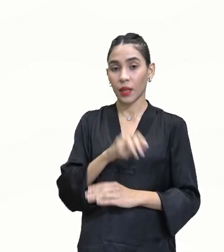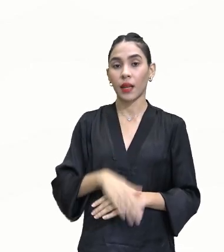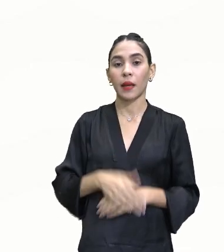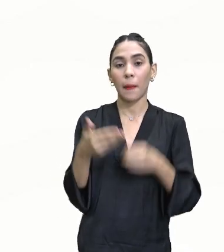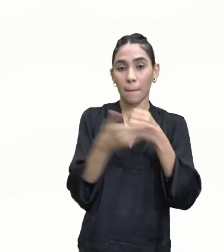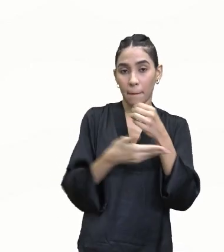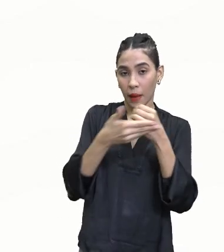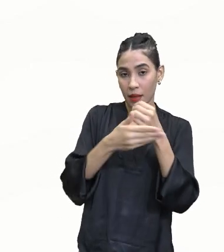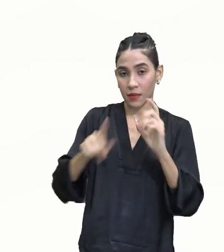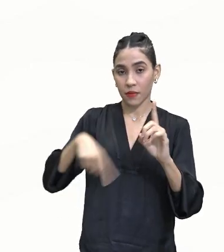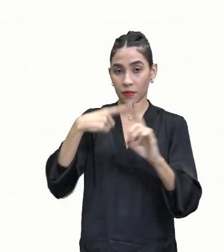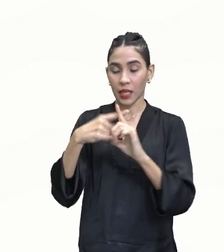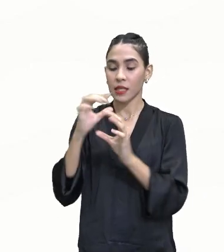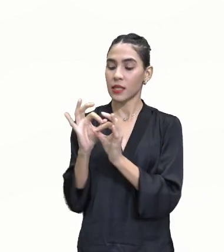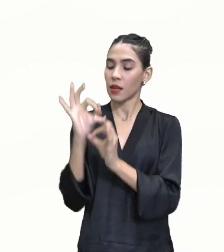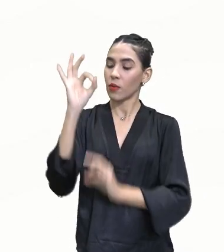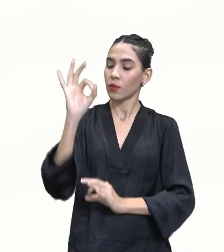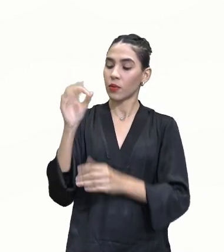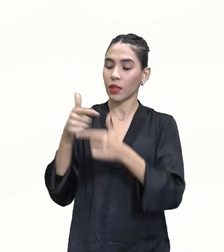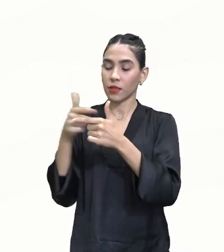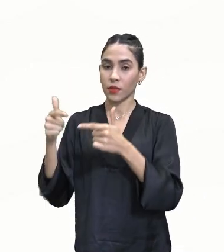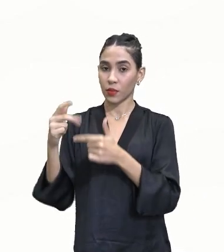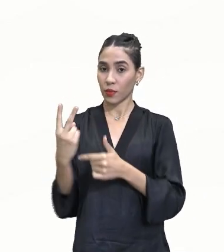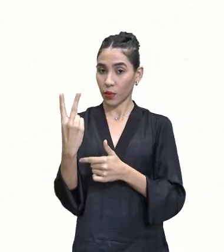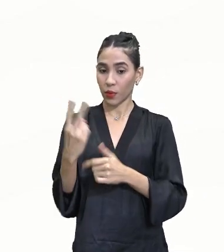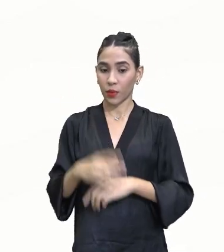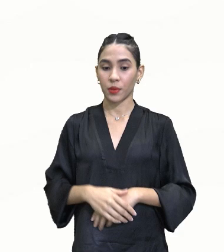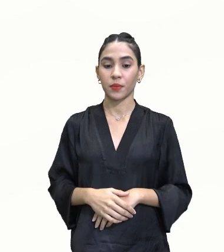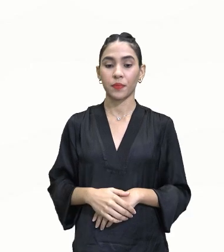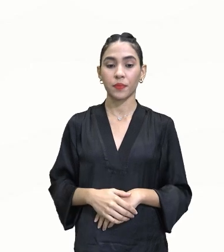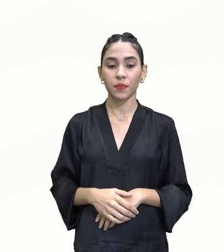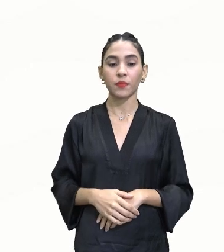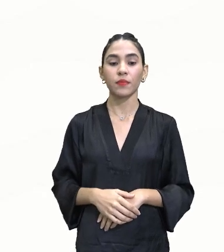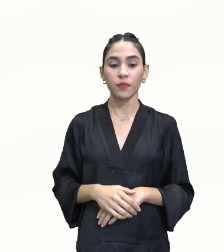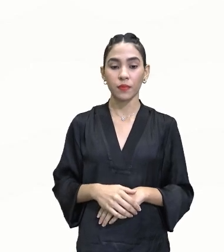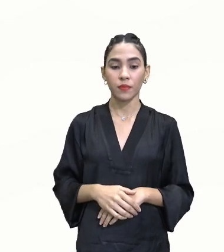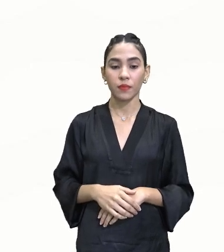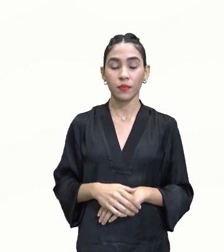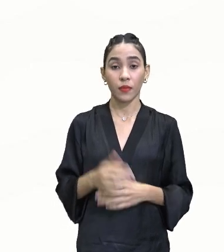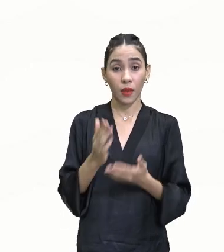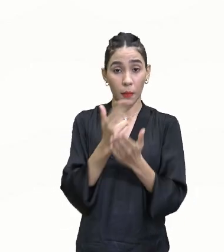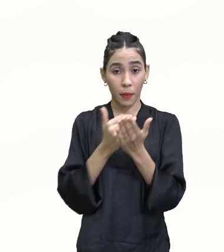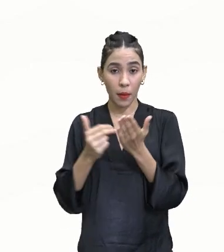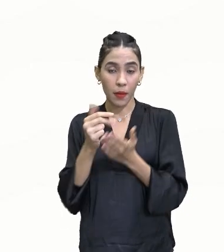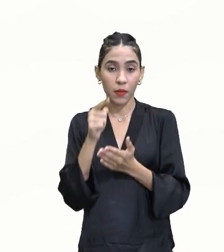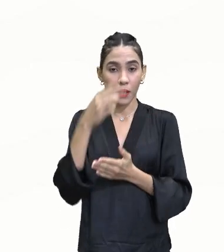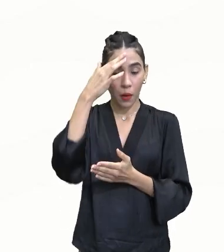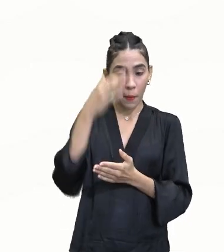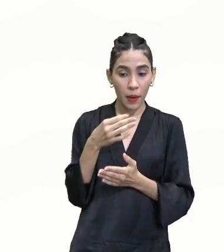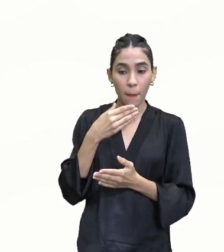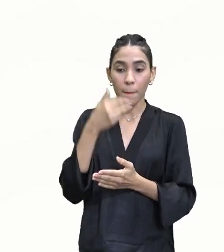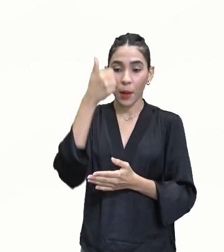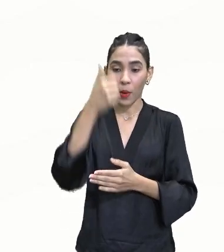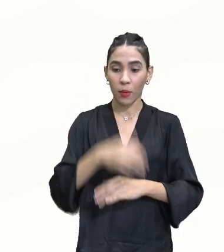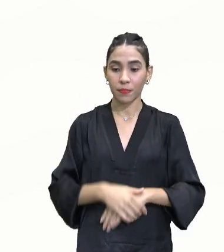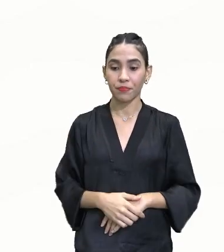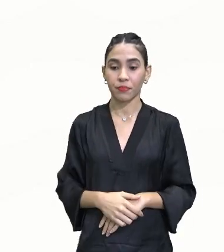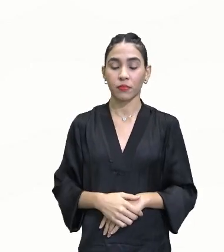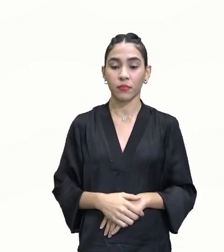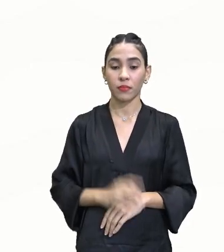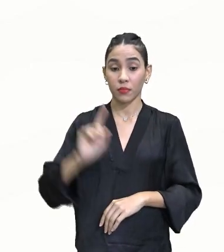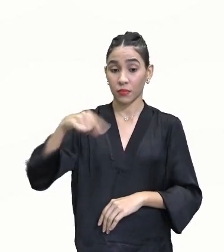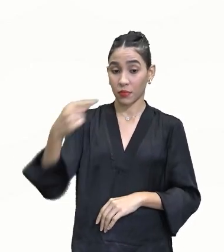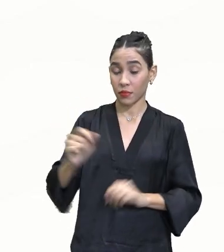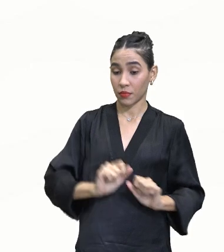altura dividido por 2. Vamos desenhar essa face lateral aí para que vocês possam compreender melhor? Observe aqui a nossa